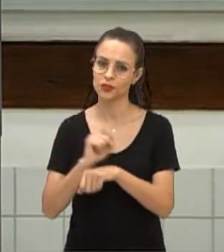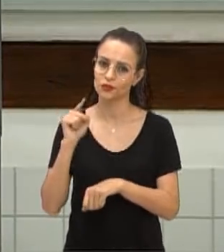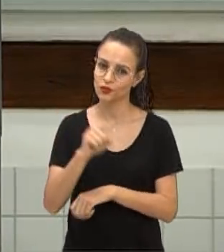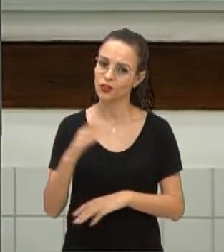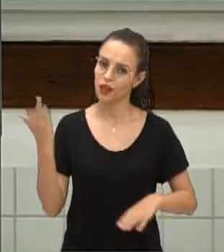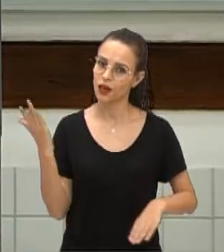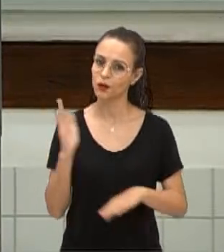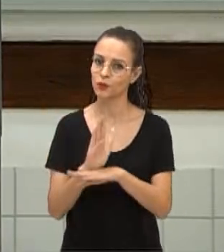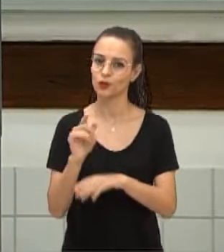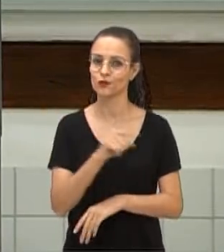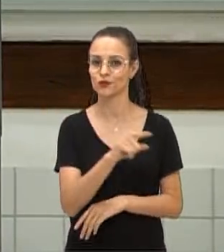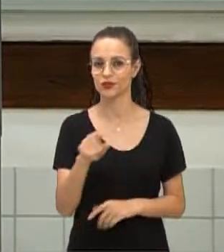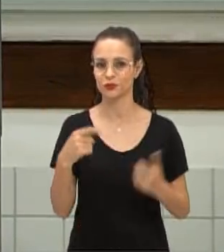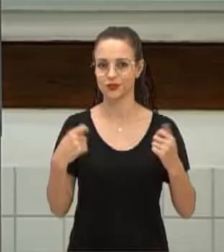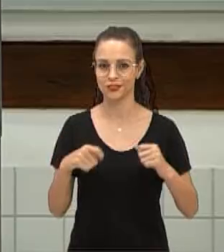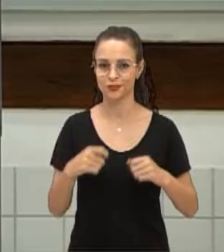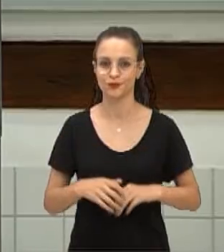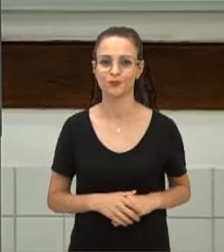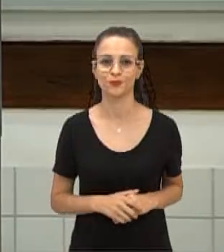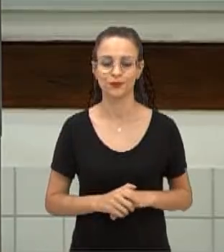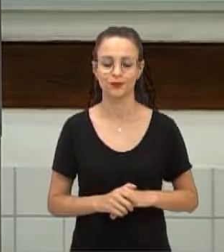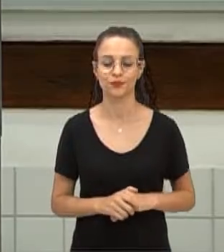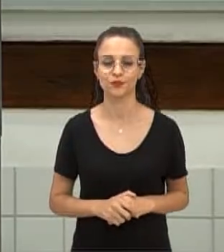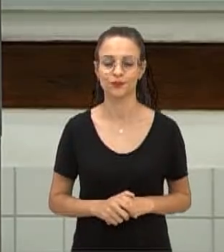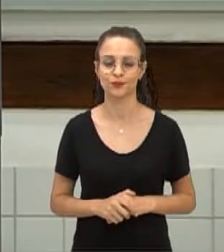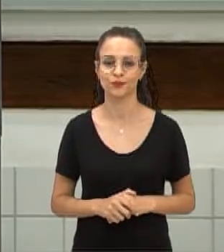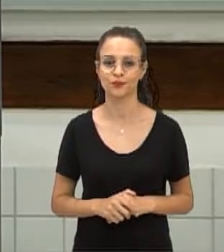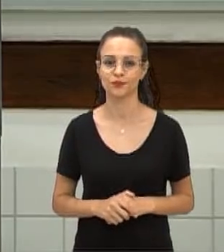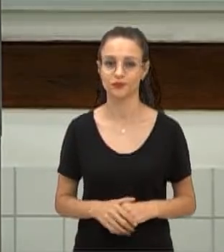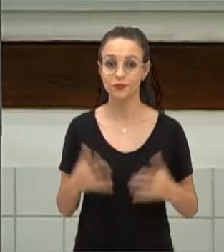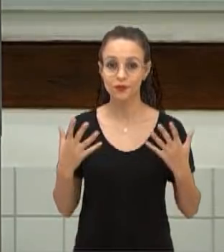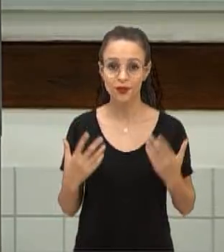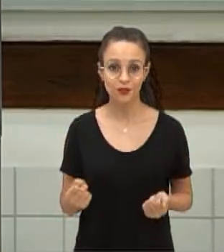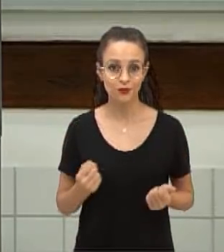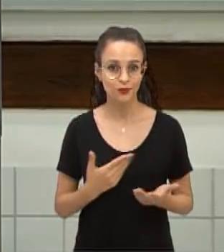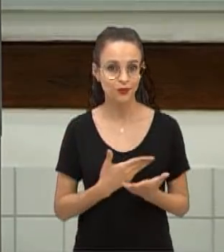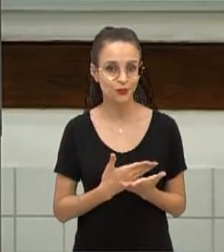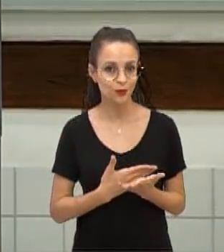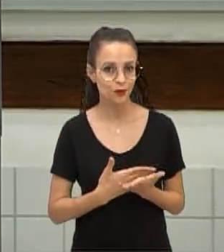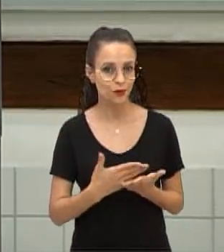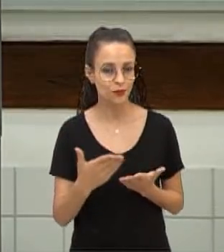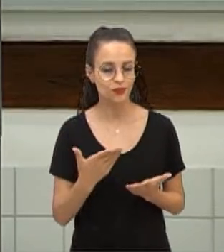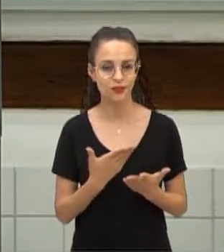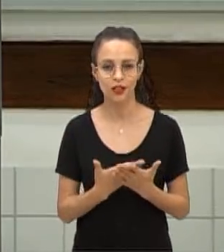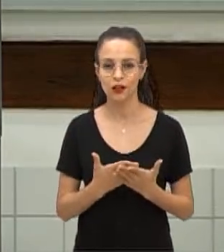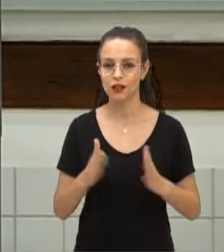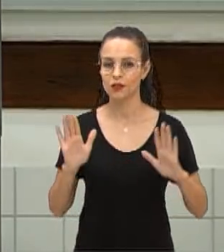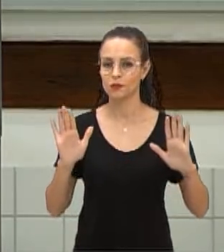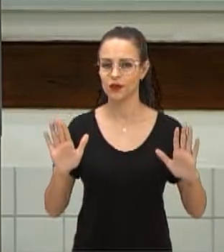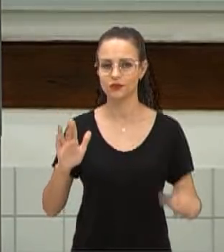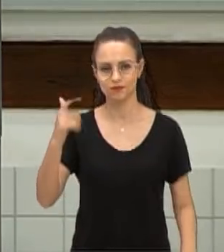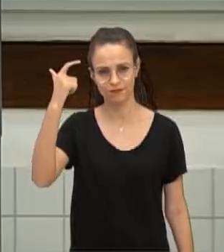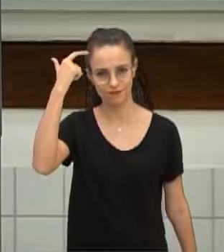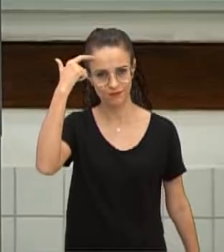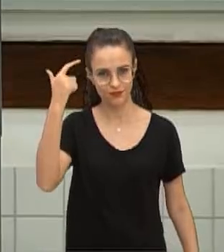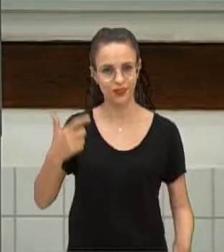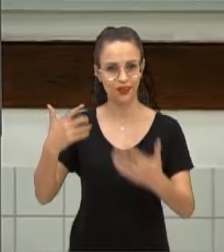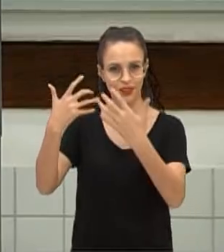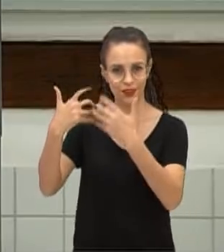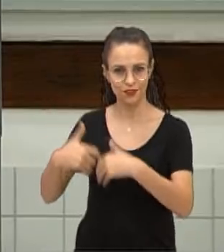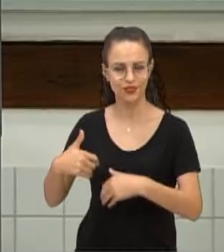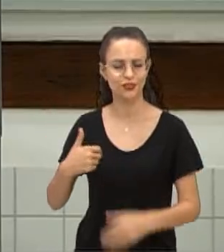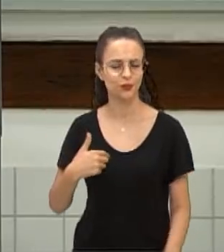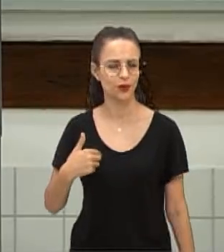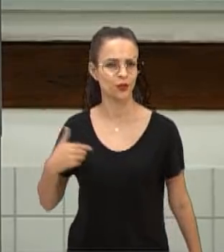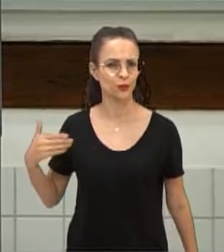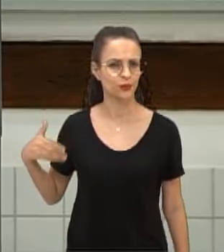todo o suporte que vocês precisarem. Vamos iniciar a nossa aula, mas com aquela reflexão que eu tenho